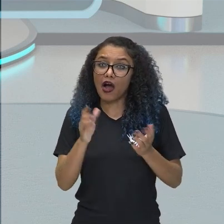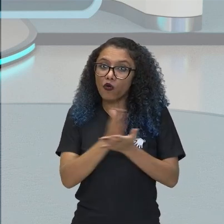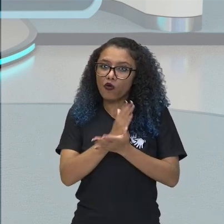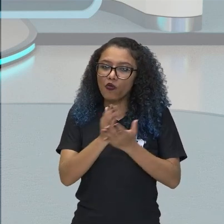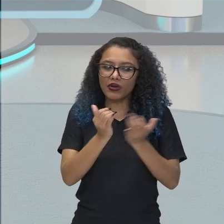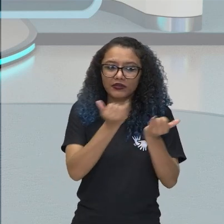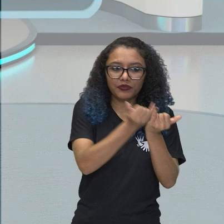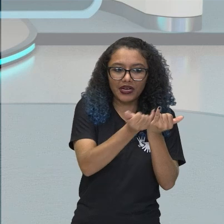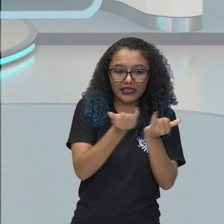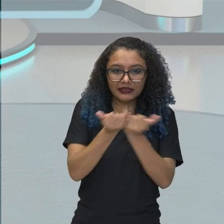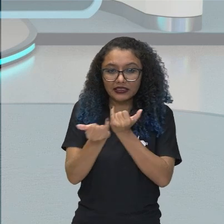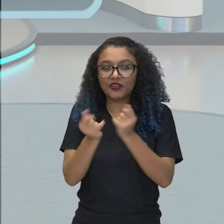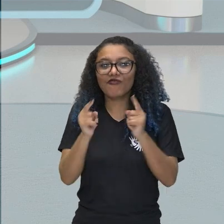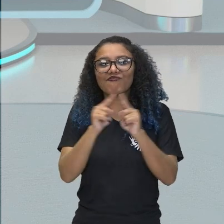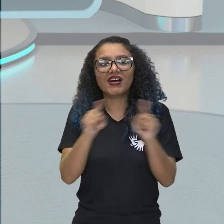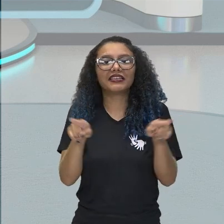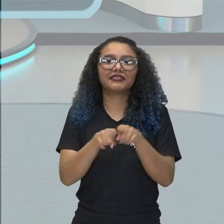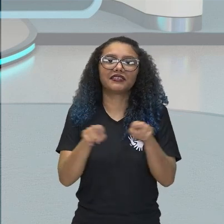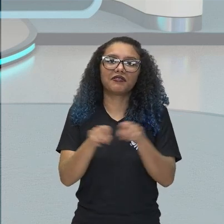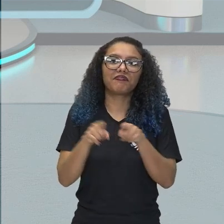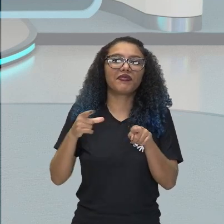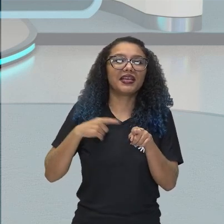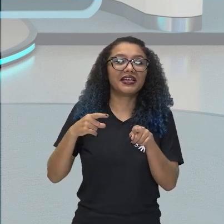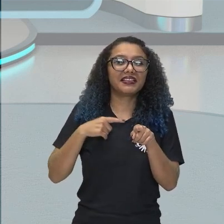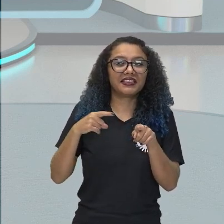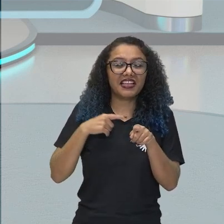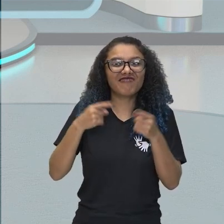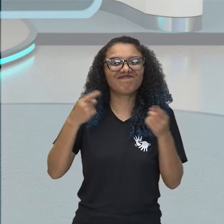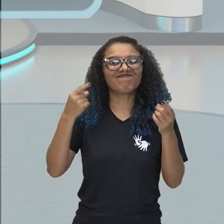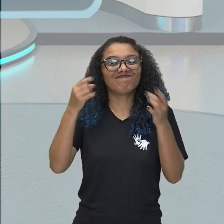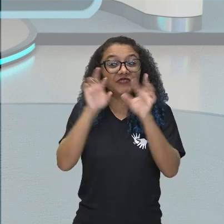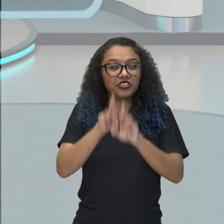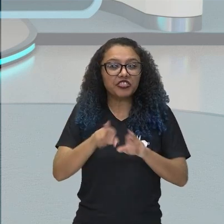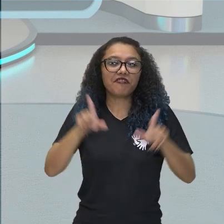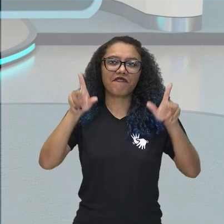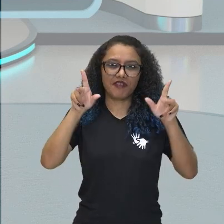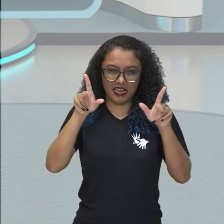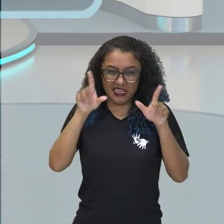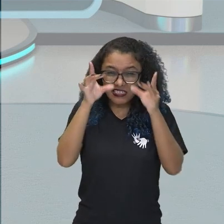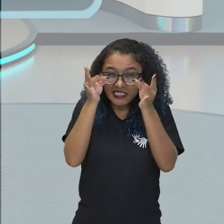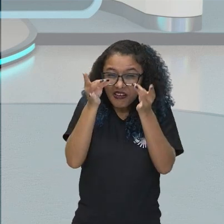Então, nosso tema de hoje, los